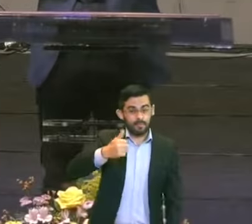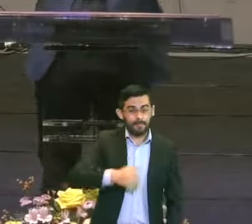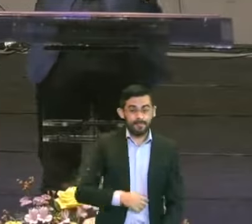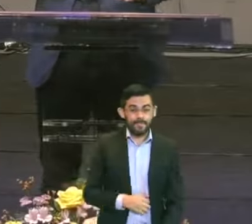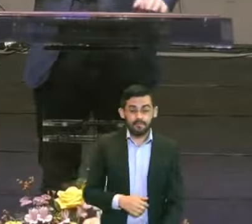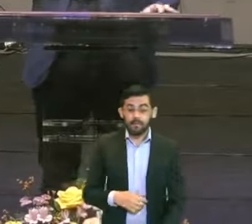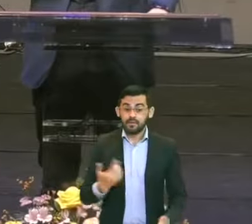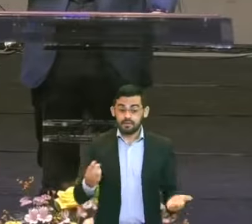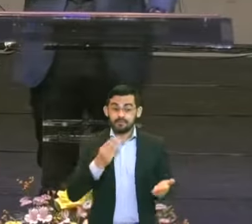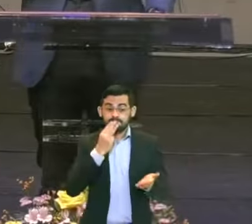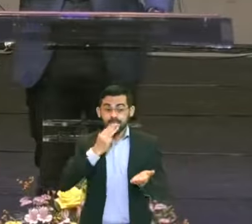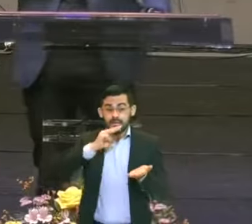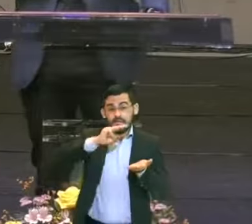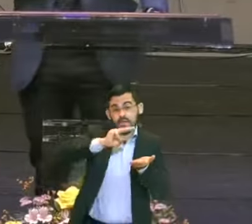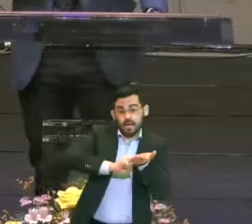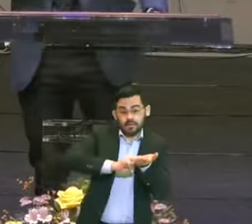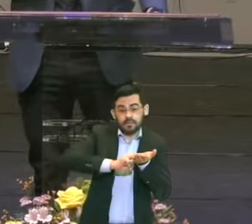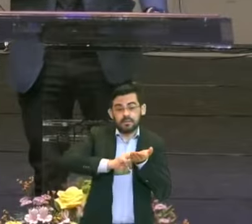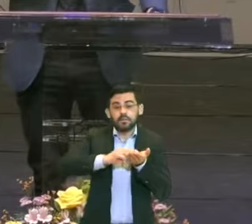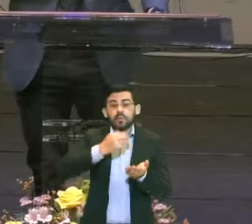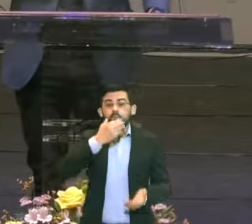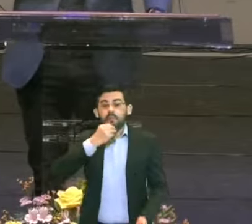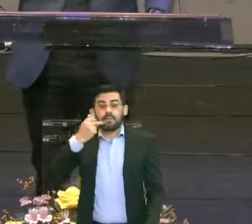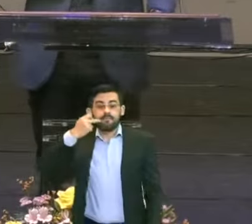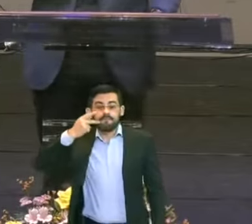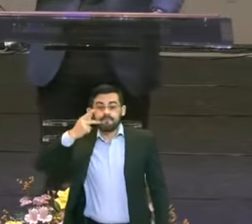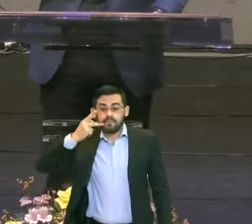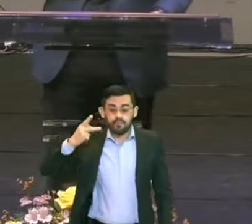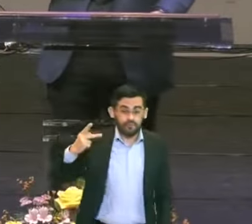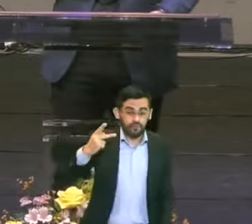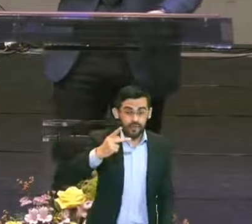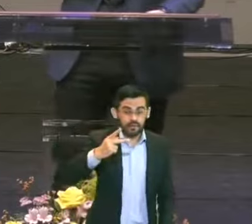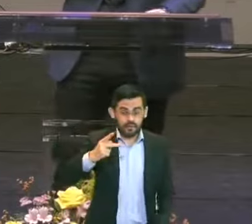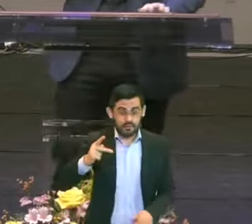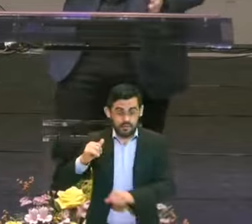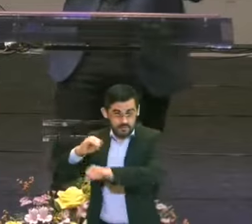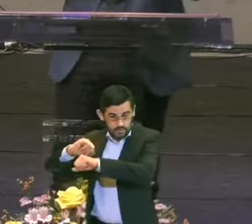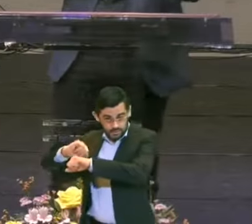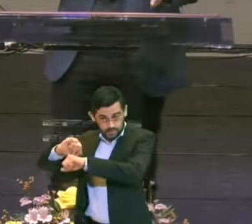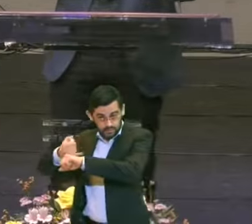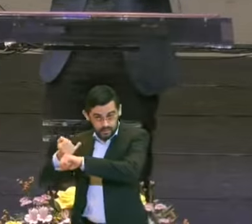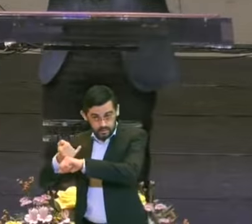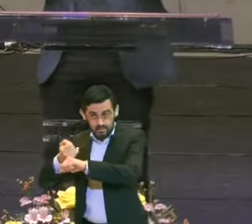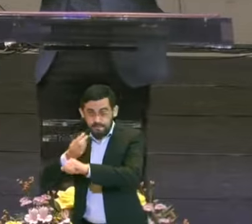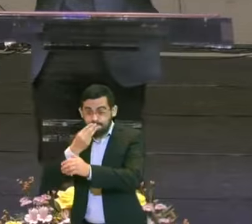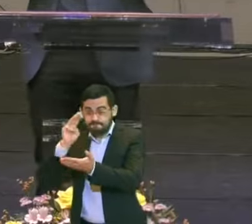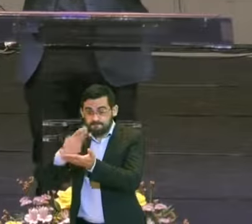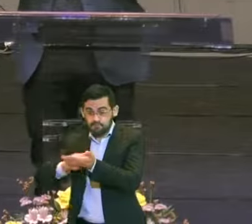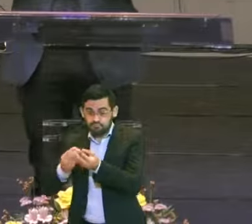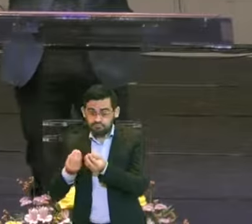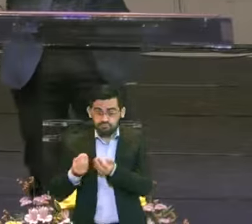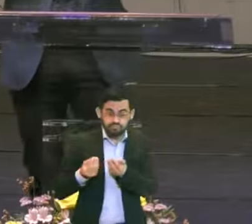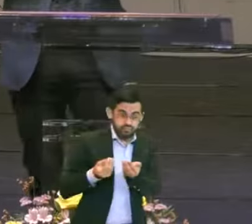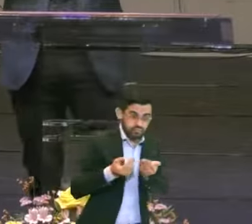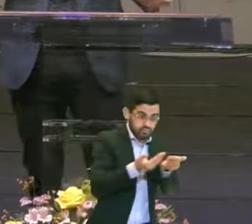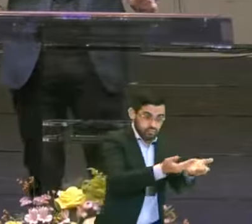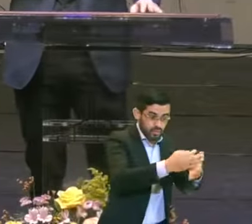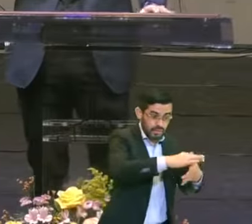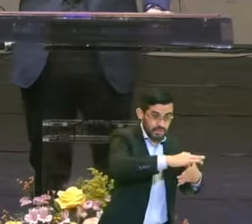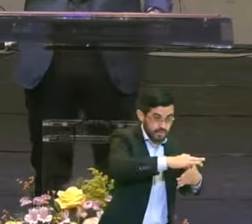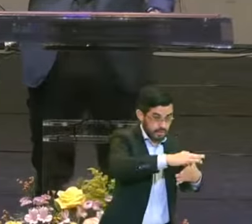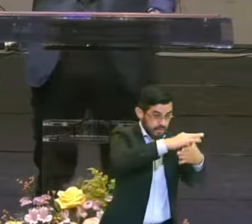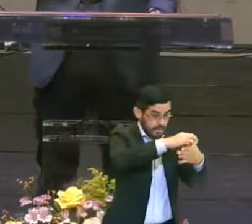conteúdo da carta que o profeta Jeremias enviou de Jerusalém aos líderes que